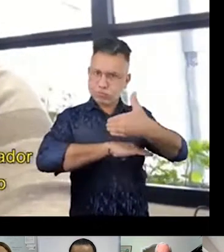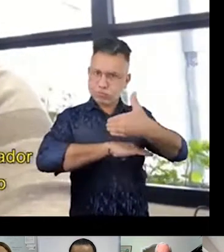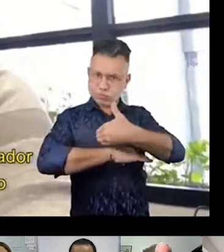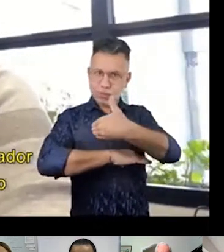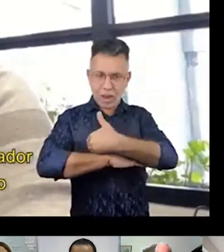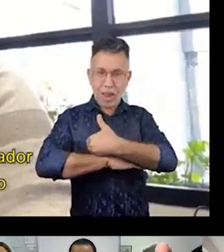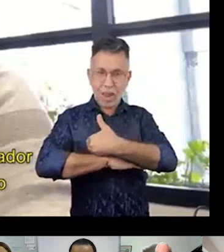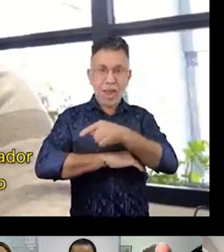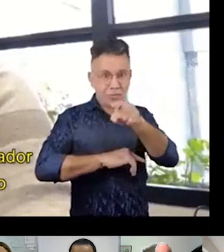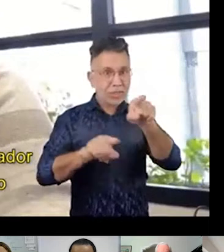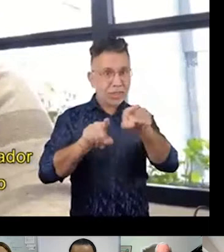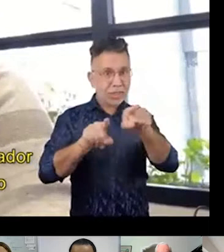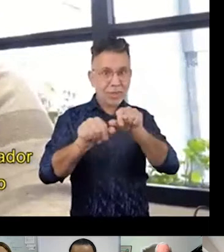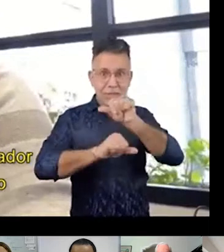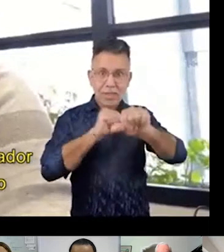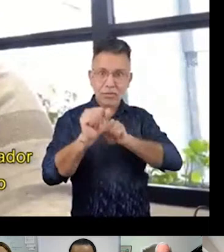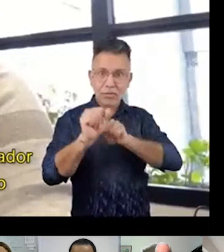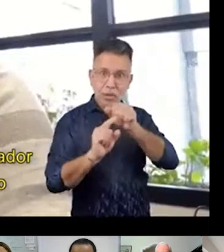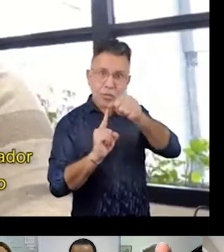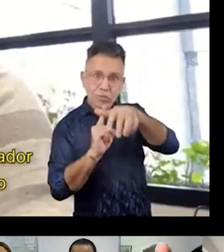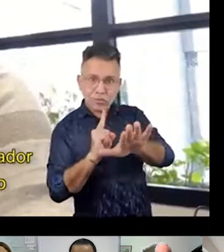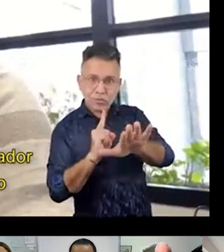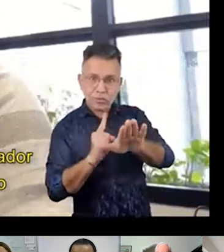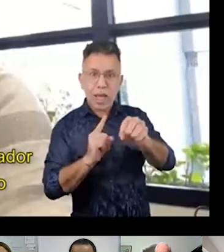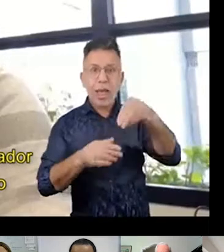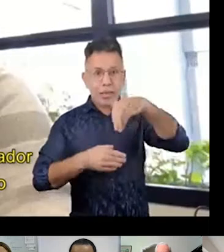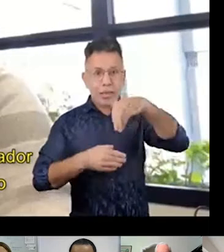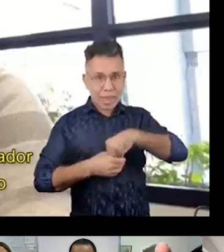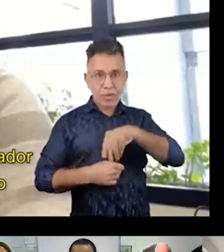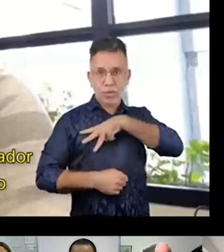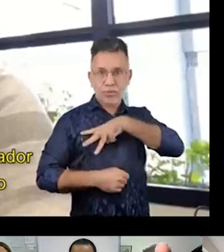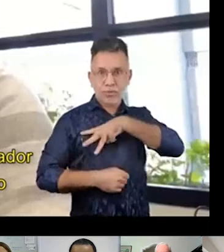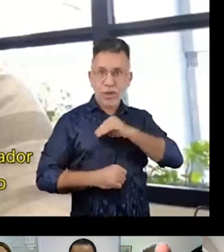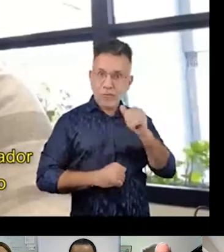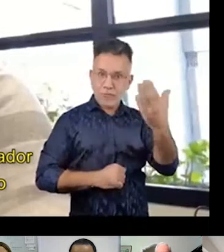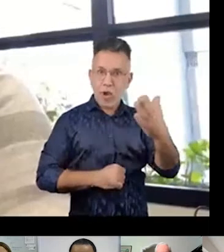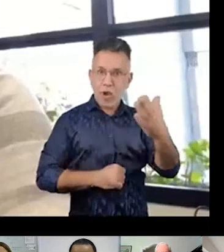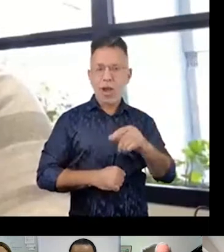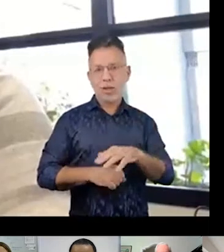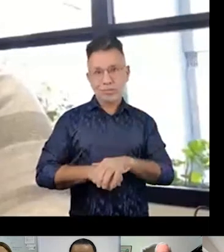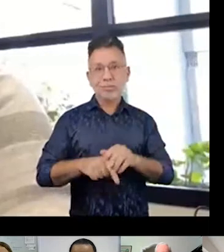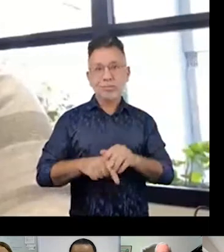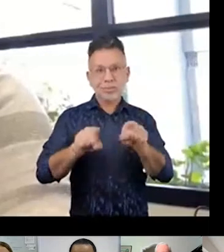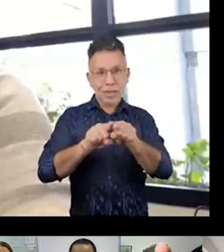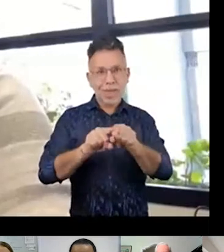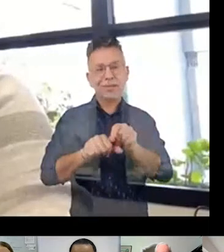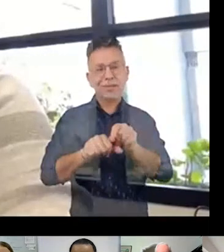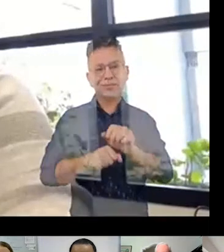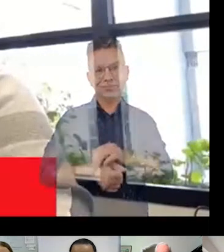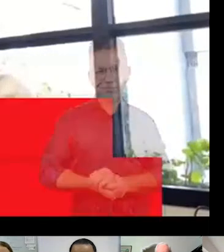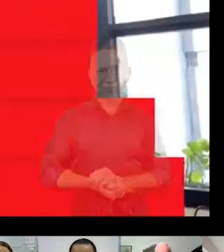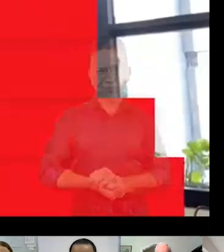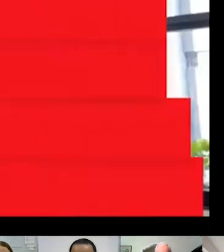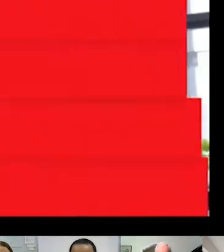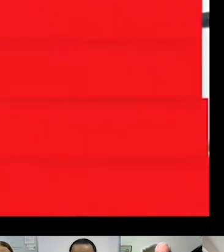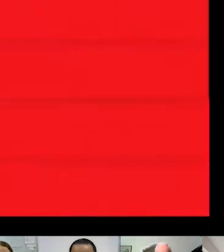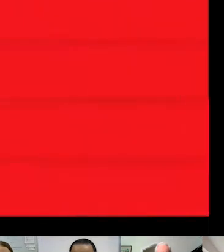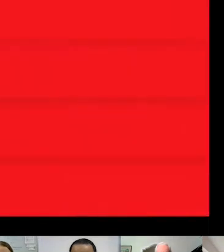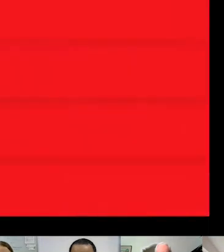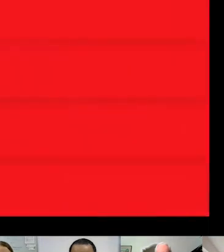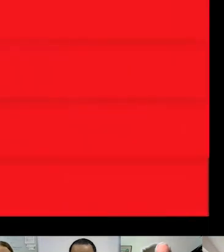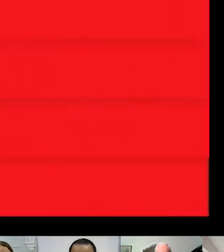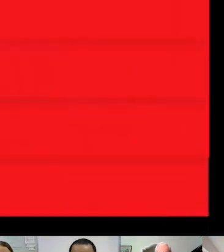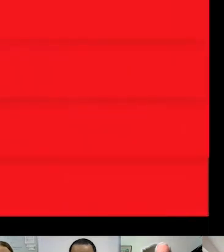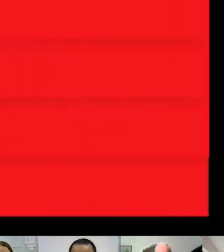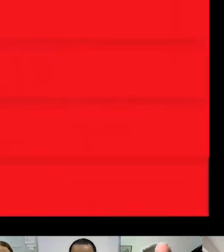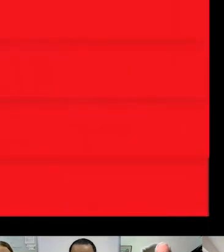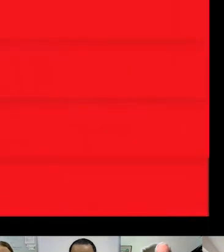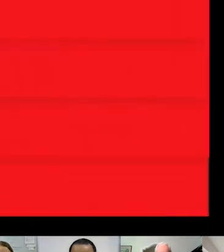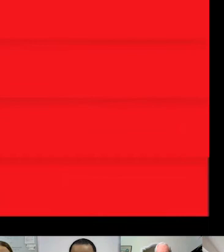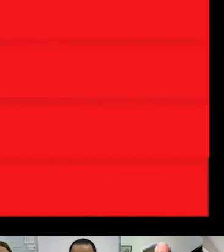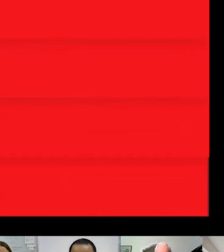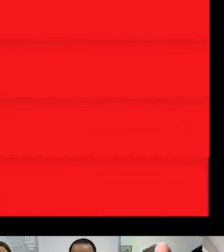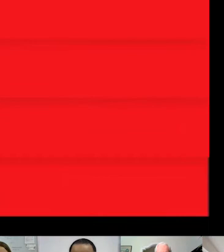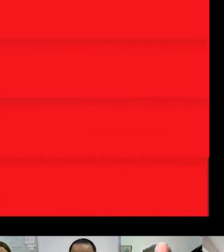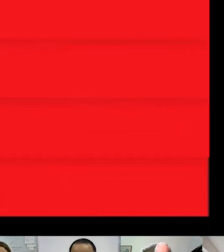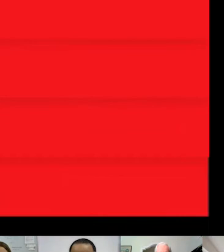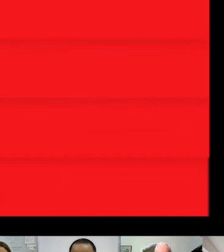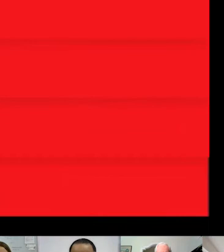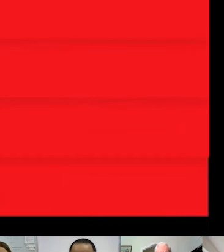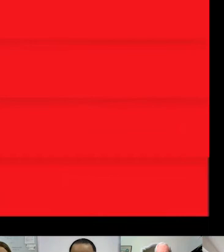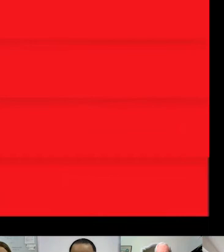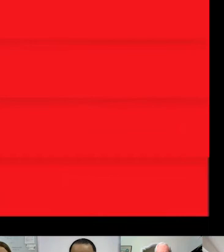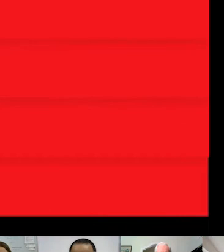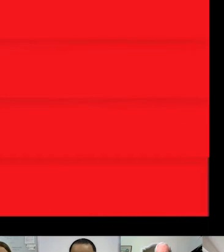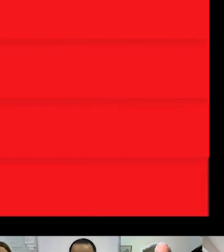você seja um multiplicador dentro e fora da instituição sobre esse tema. Para que existe o